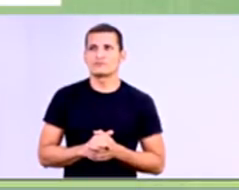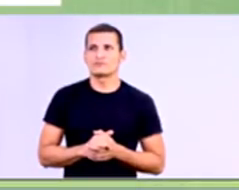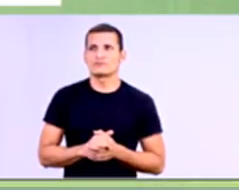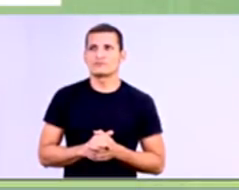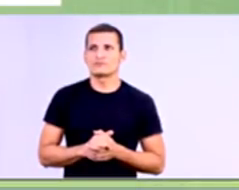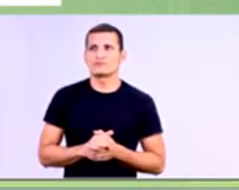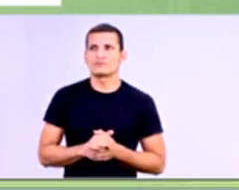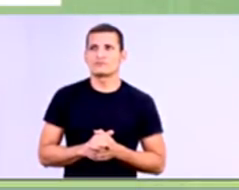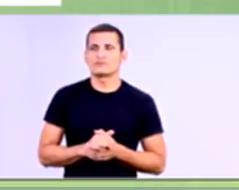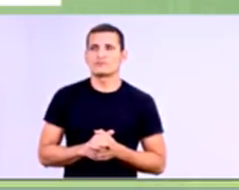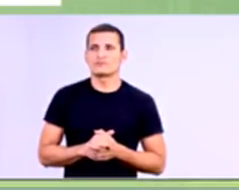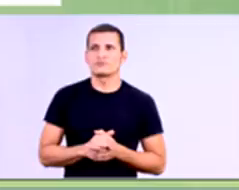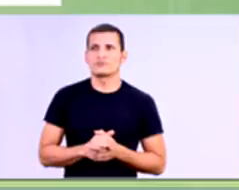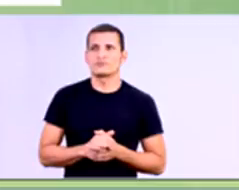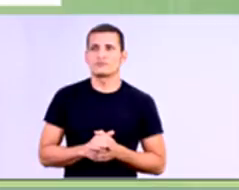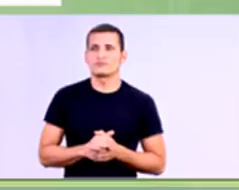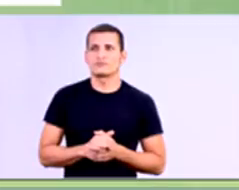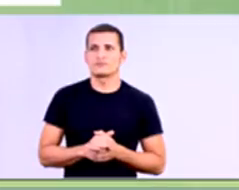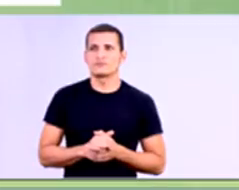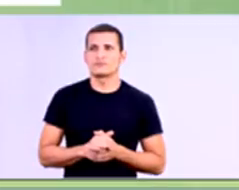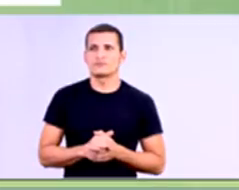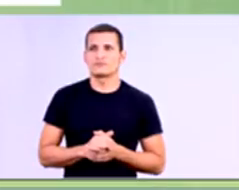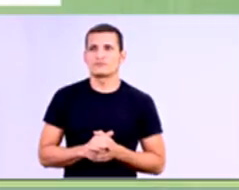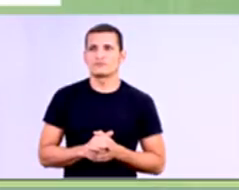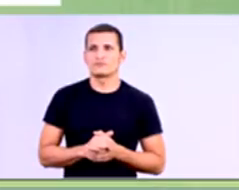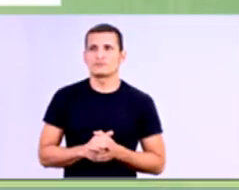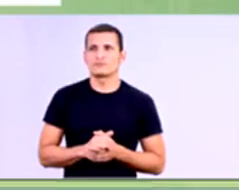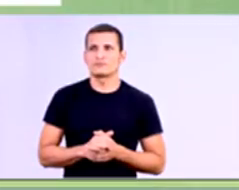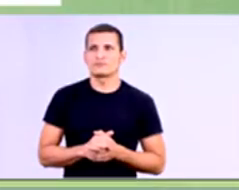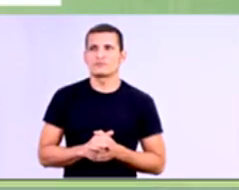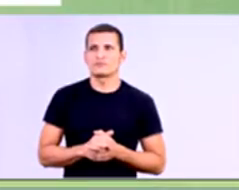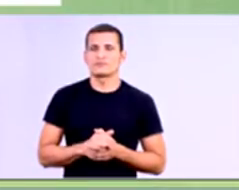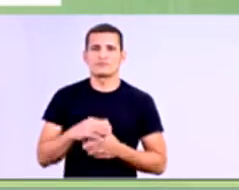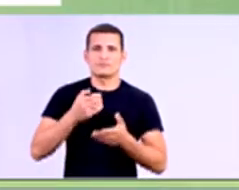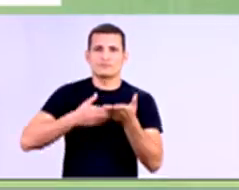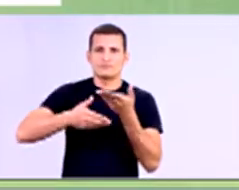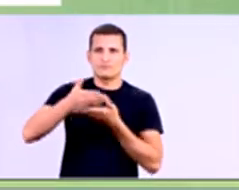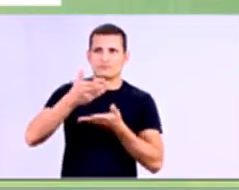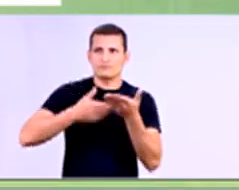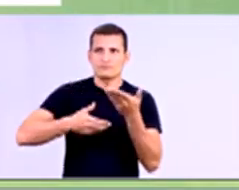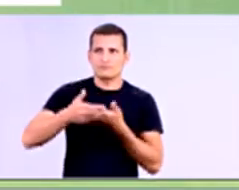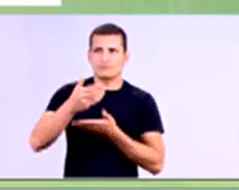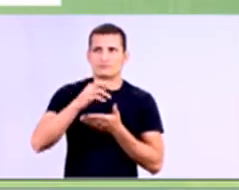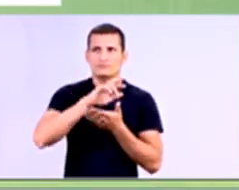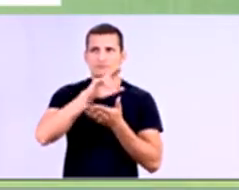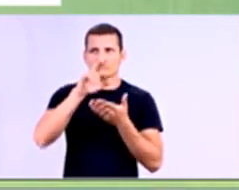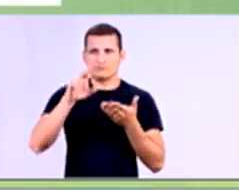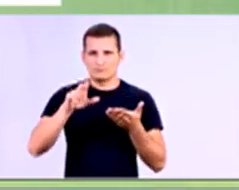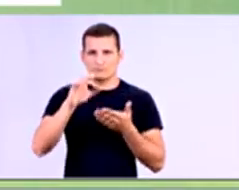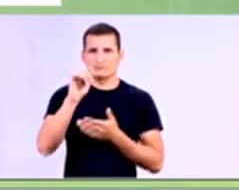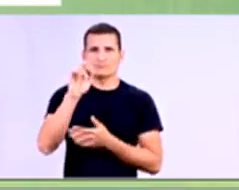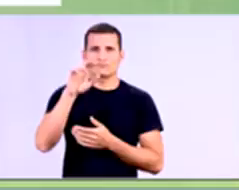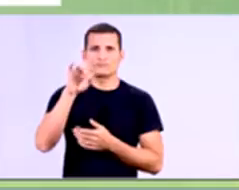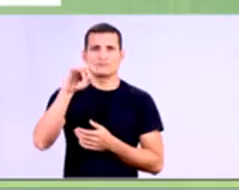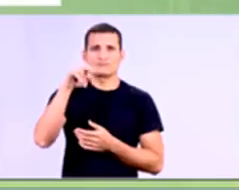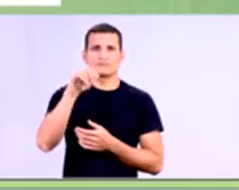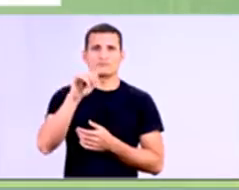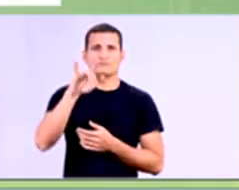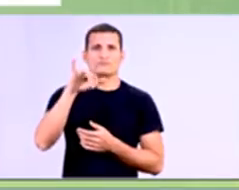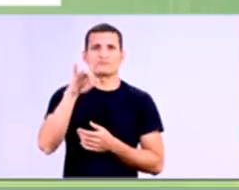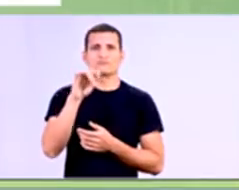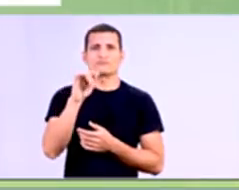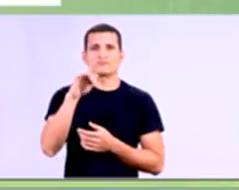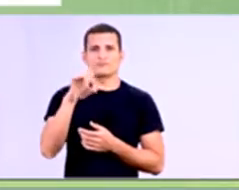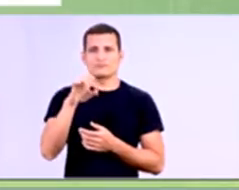linha tracejada para referenciar a minha dependência. E o relacionamento com várias cardinalidades entre as minhas entidades.